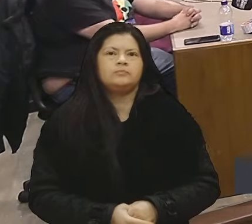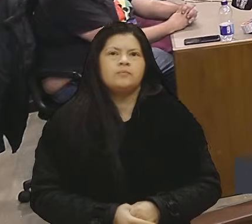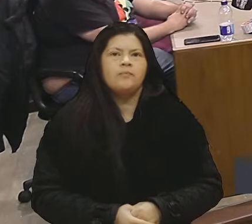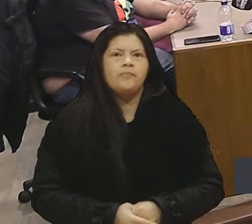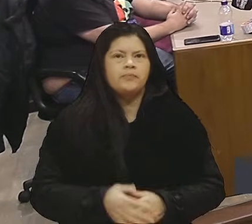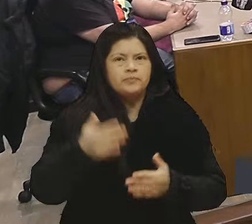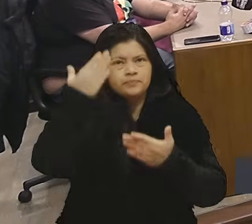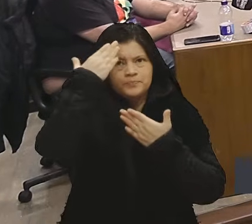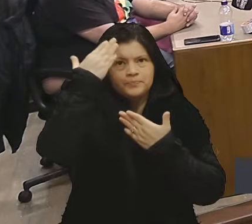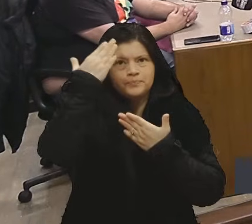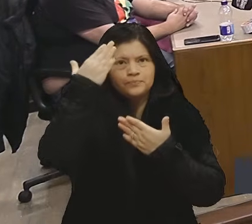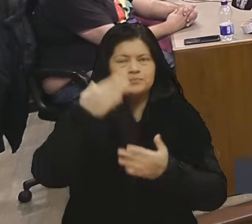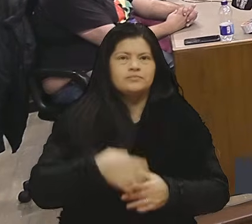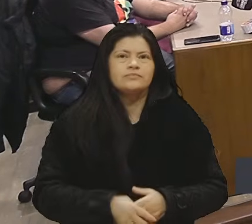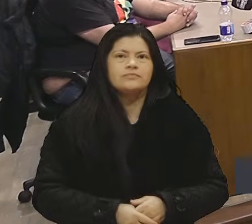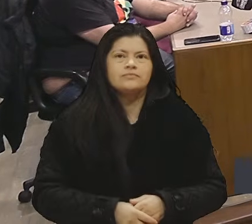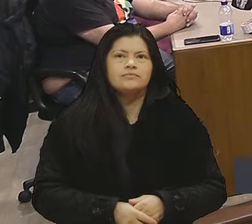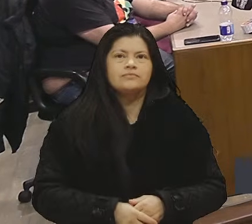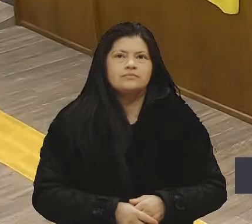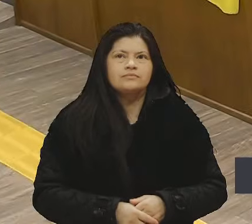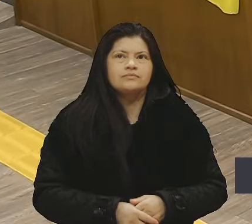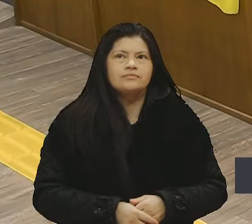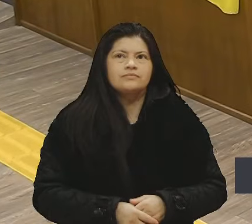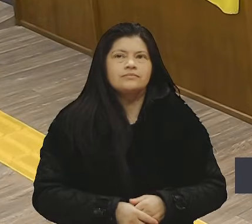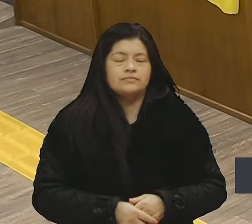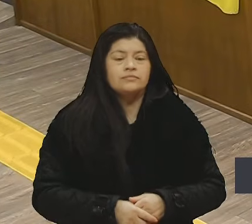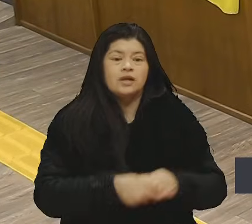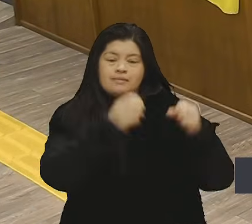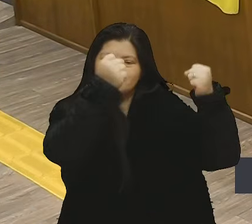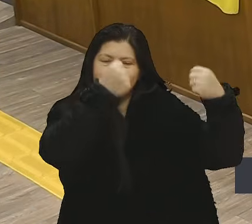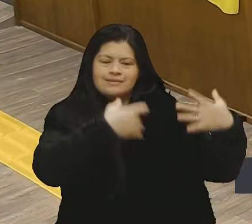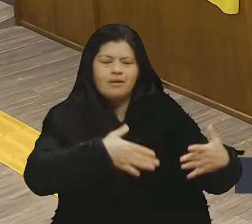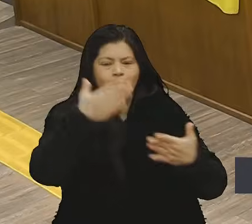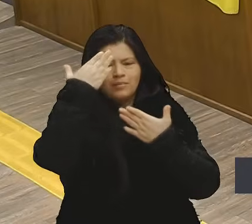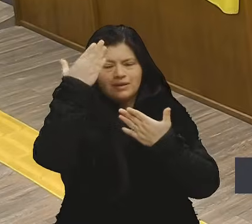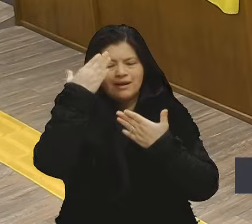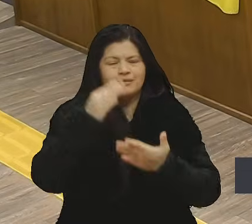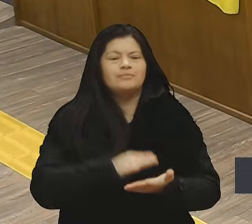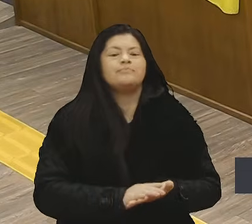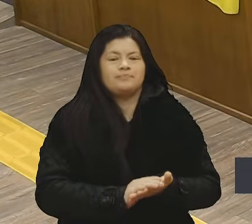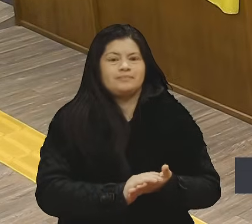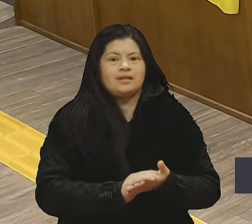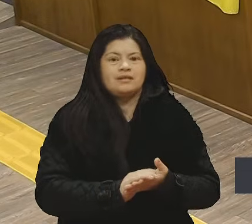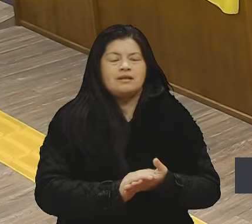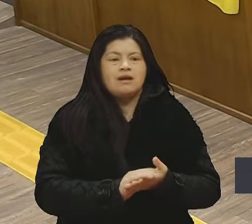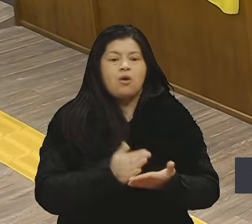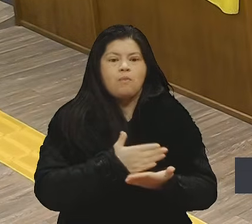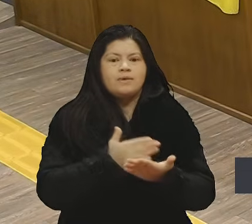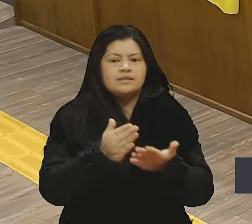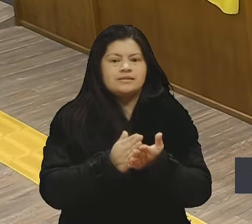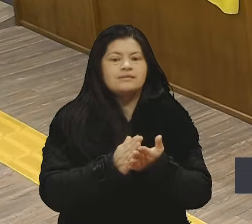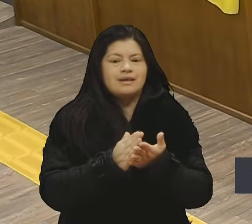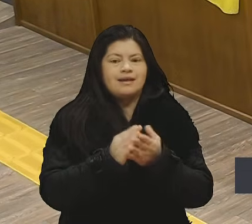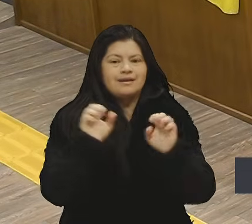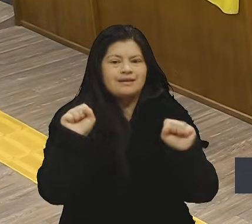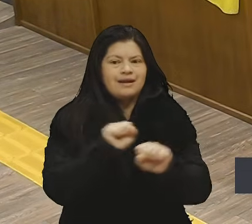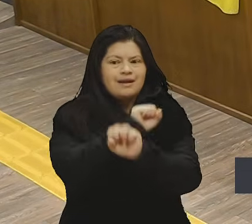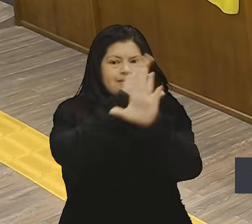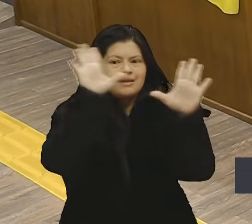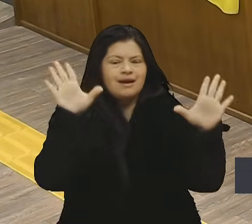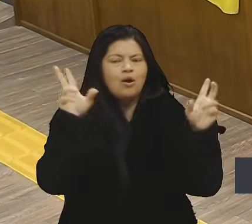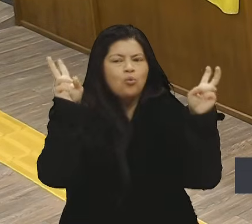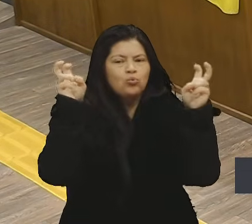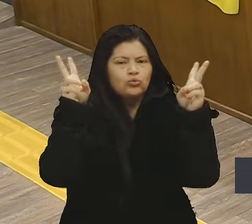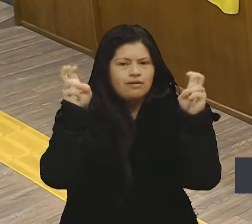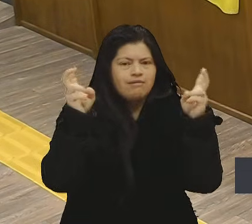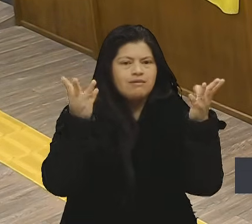Obrigado, professor Edson, pela explanação. Isso vai trazendo luz ao tema. Lembrar, e citei aqui, acho que é